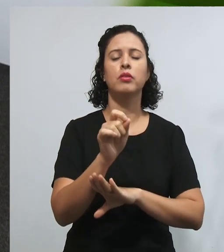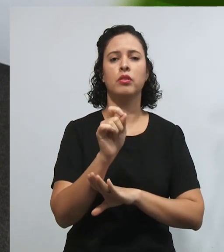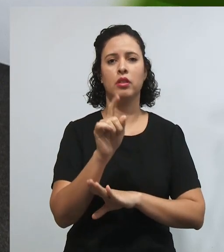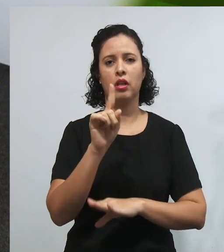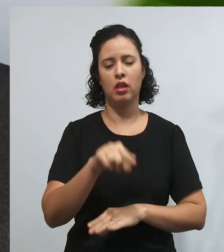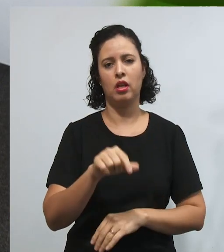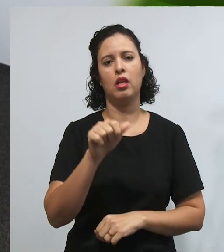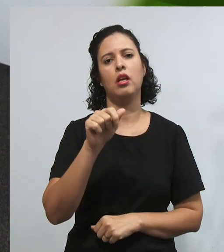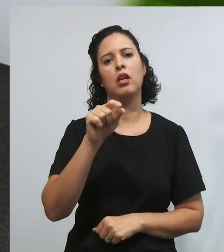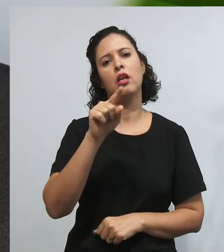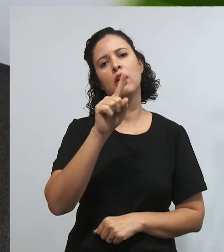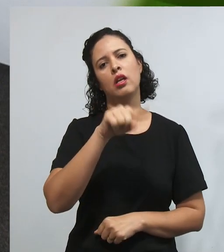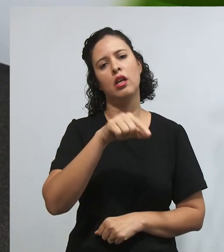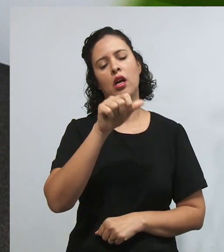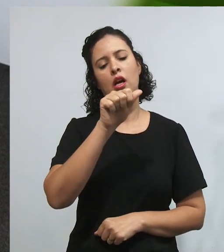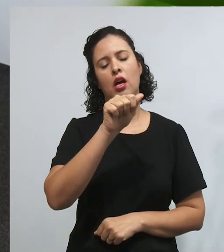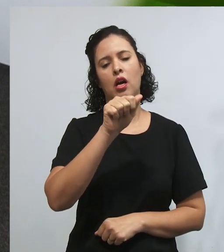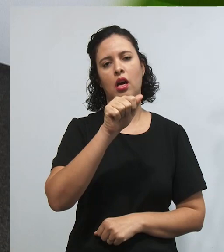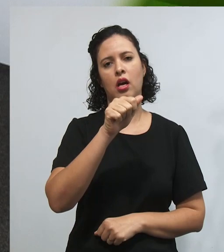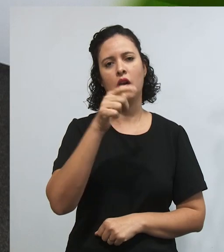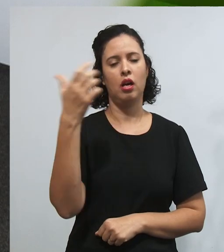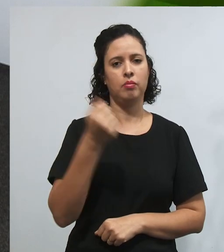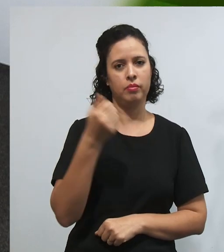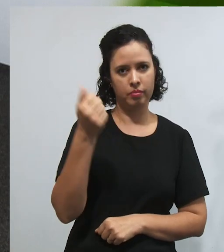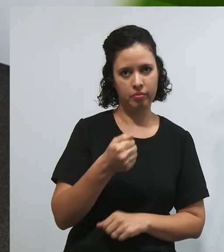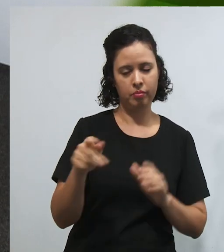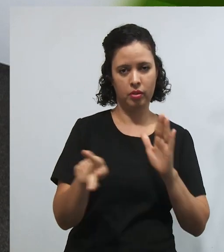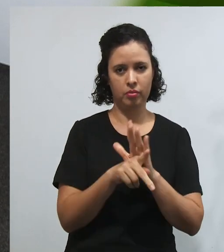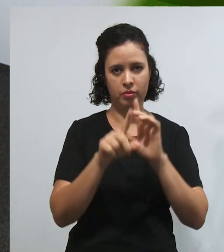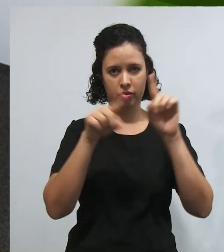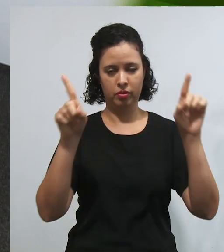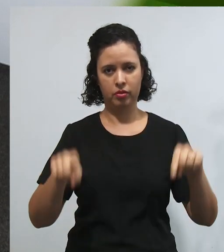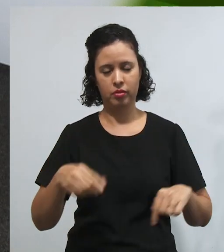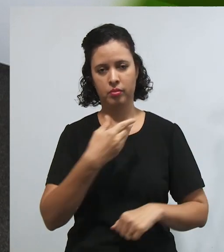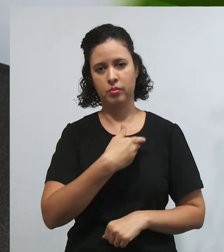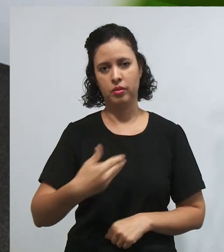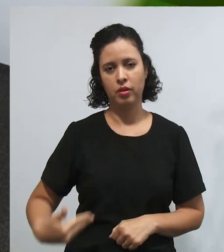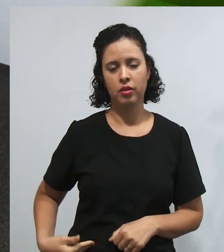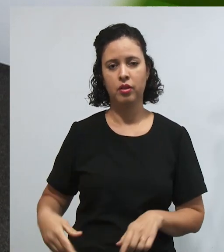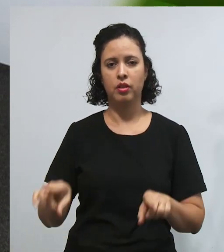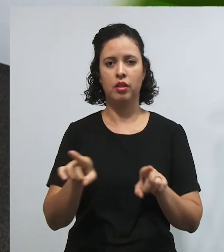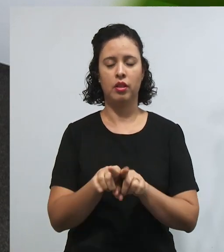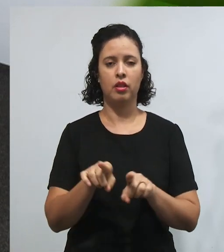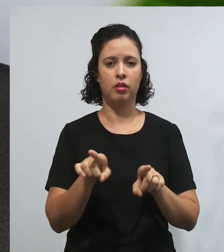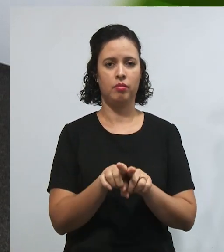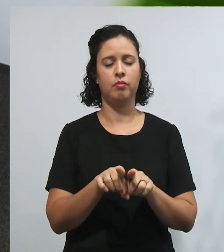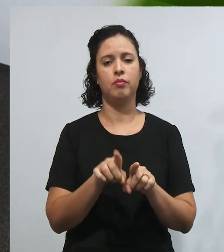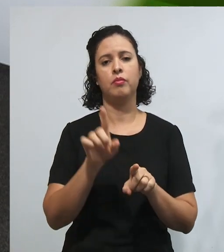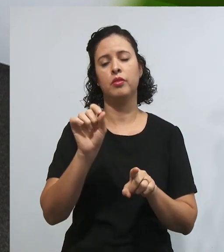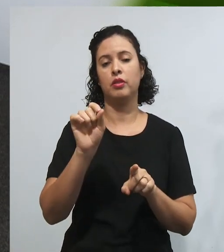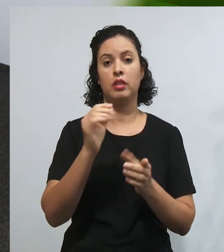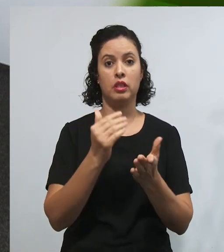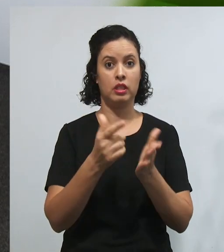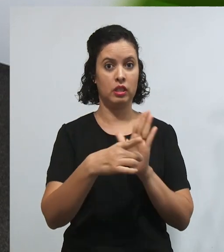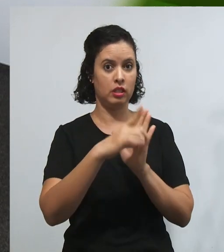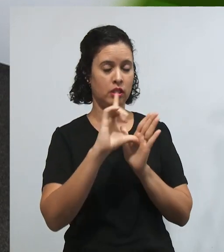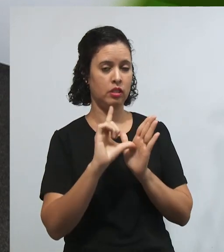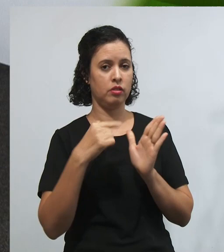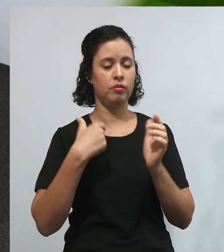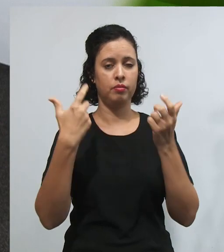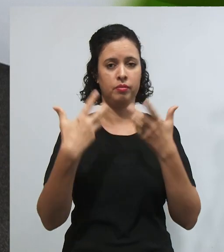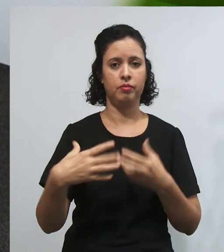previdenciárias do servidor público e um pouquinho também de direito eleitoral. Mas antes, de fato, de a gente dar início ao conteúdo, farei